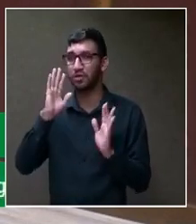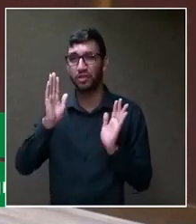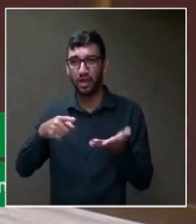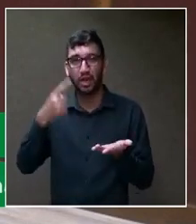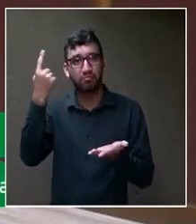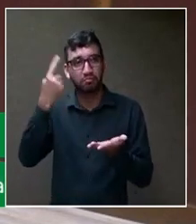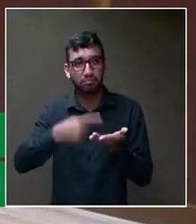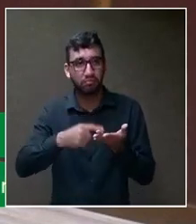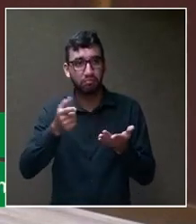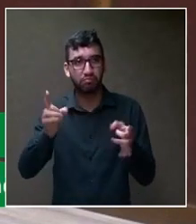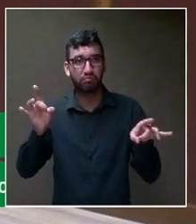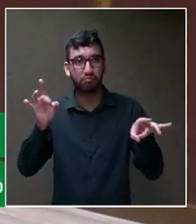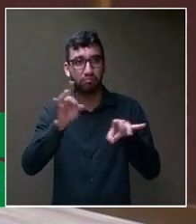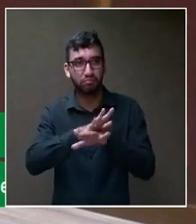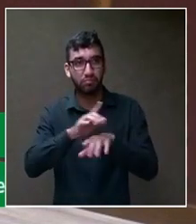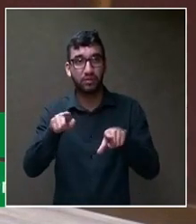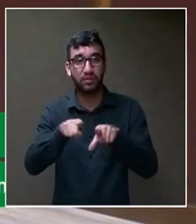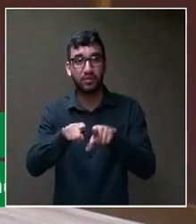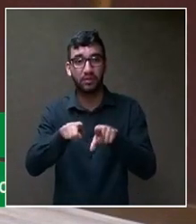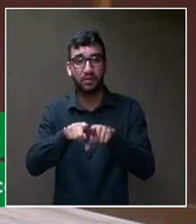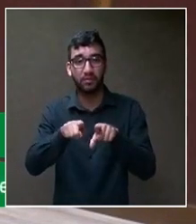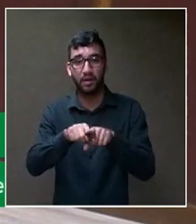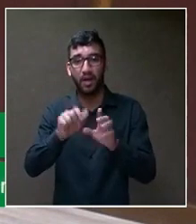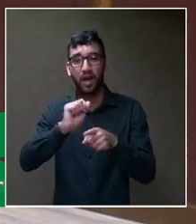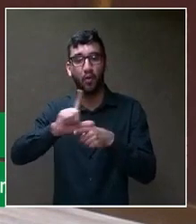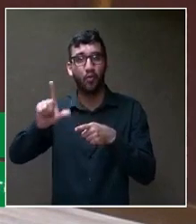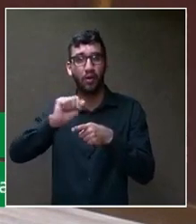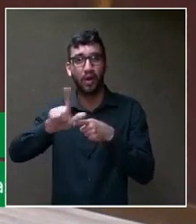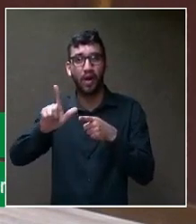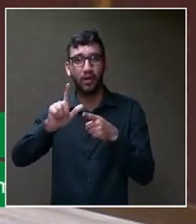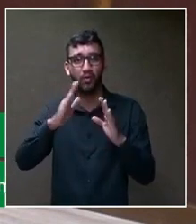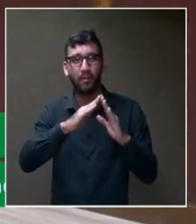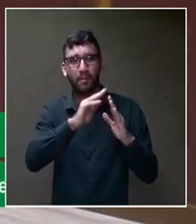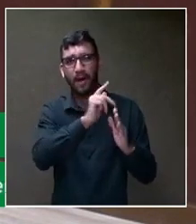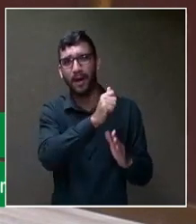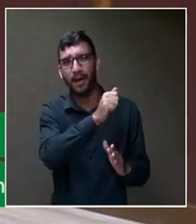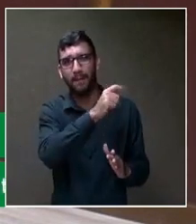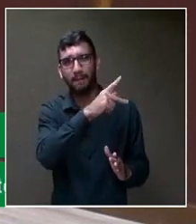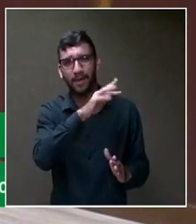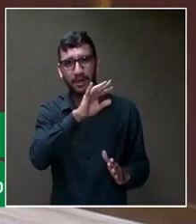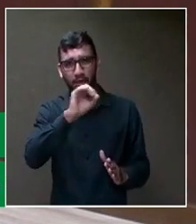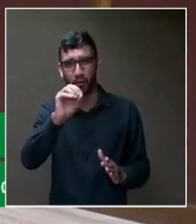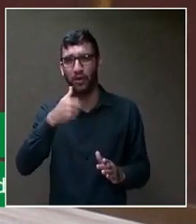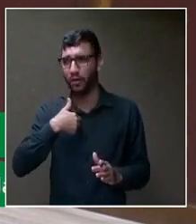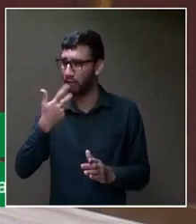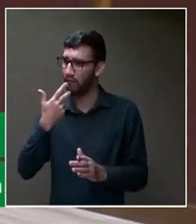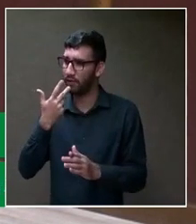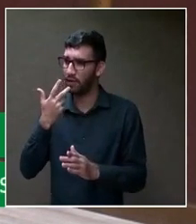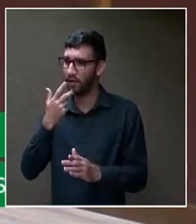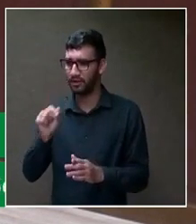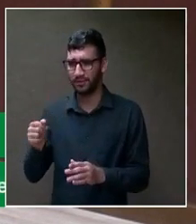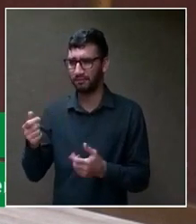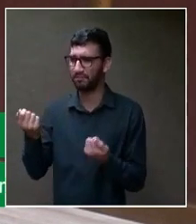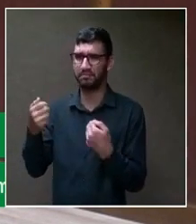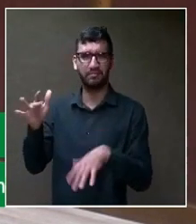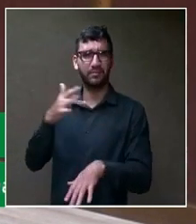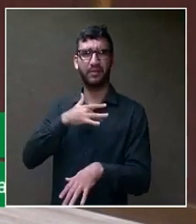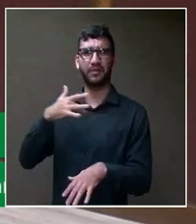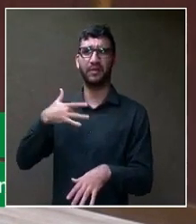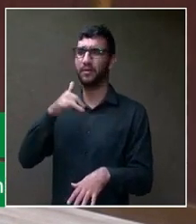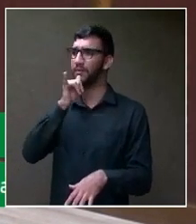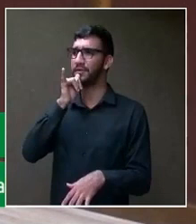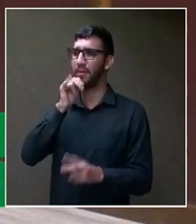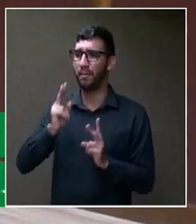Cássio, terminado, e já havia até alugado um kitnet para ele, foi é, isso? É, até que na mensagem eu falo que isso não era saudável, né? Que eu falei,